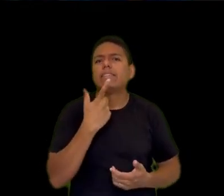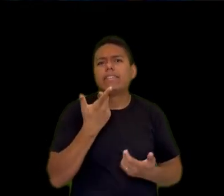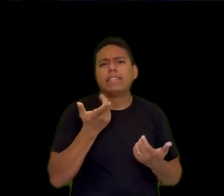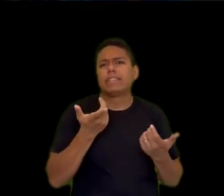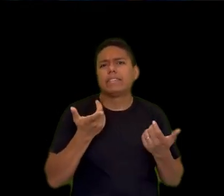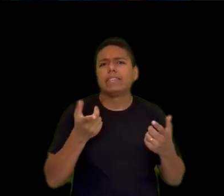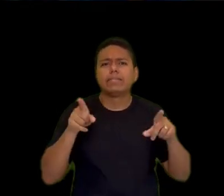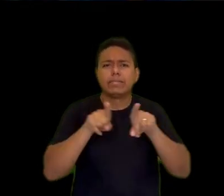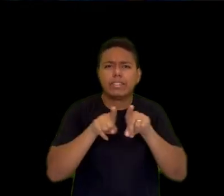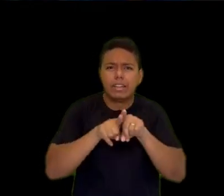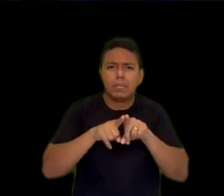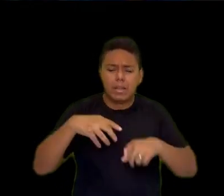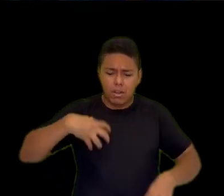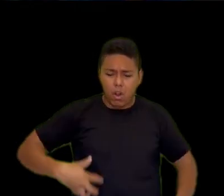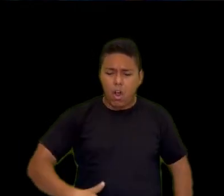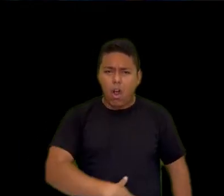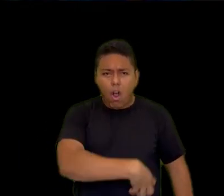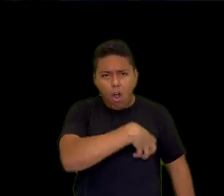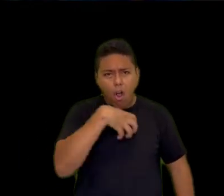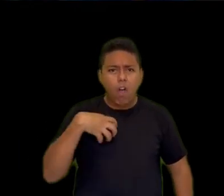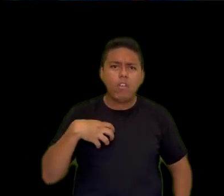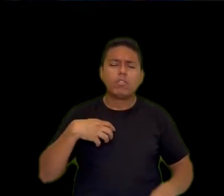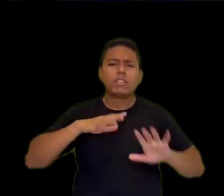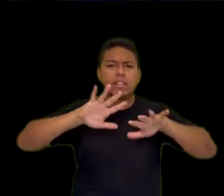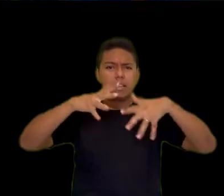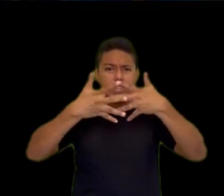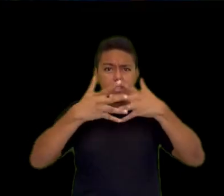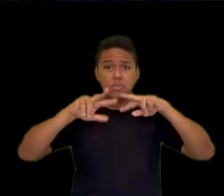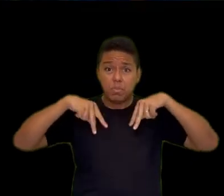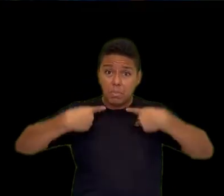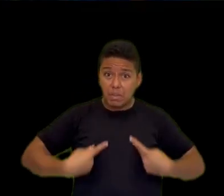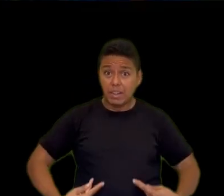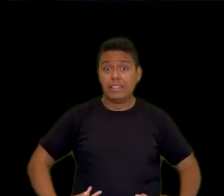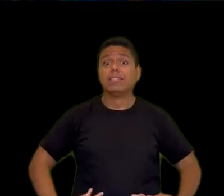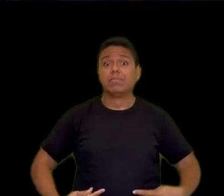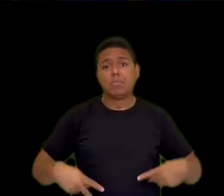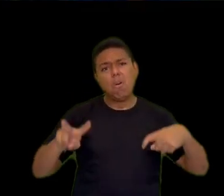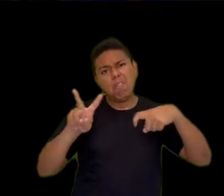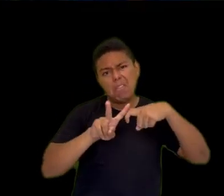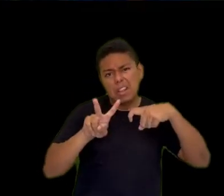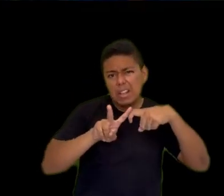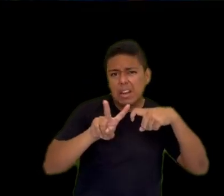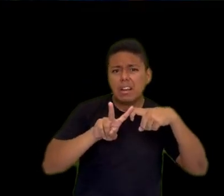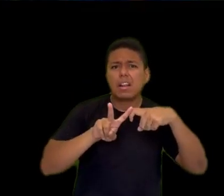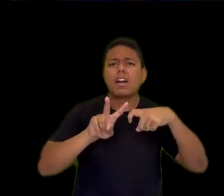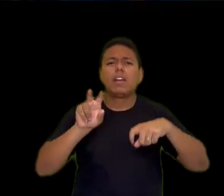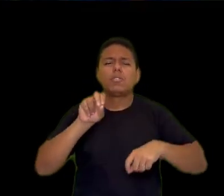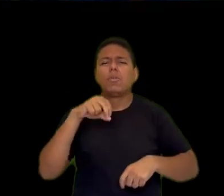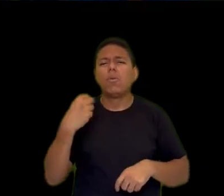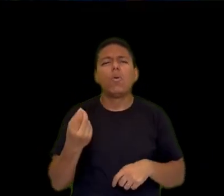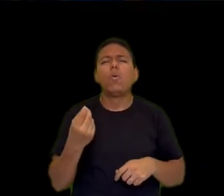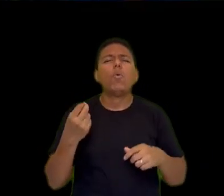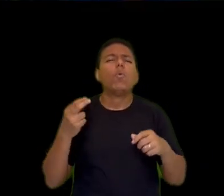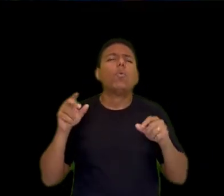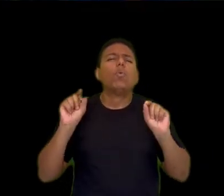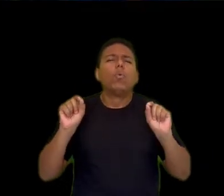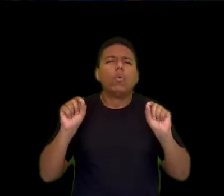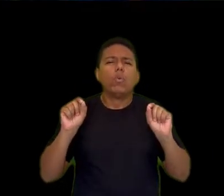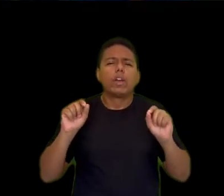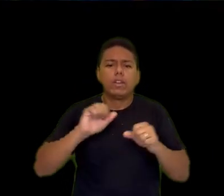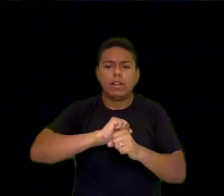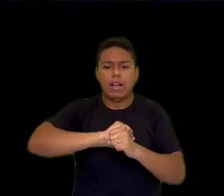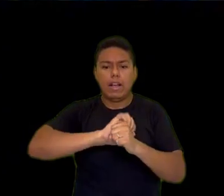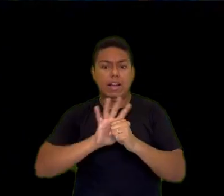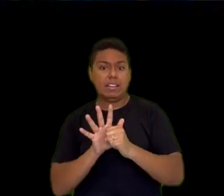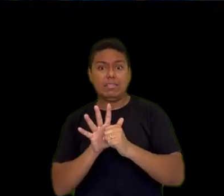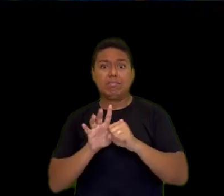usados em transplante ou reconstituição, radioisótopo, produtos radioativos, conforme eu falei, os radiofármacos, né,